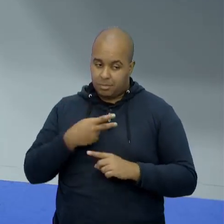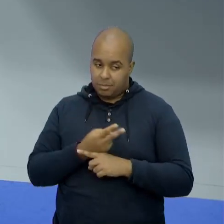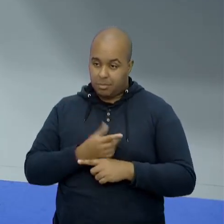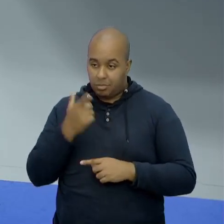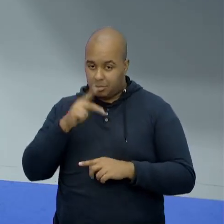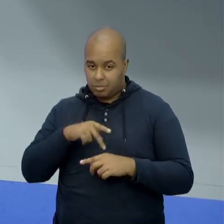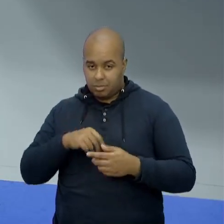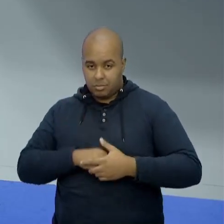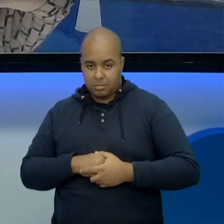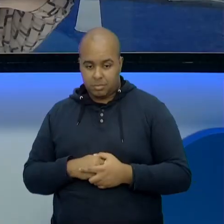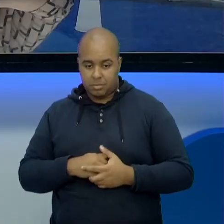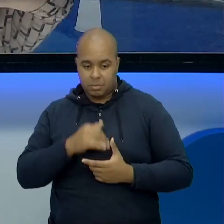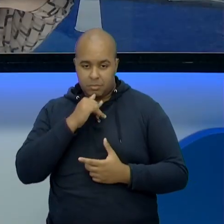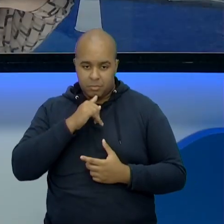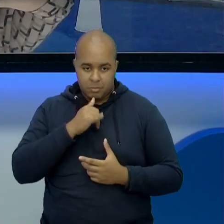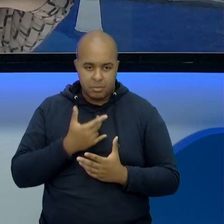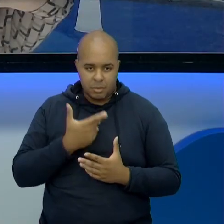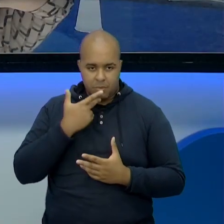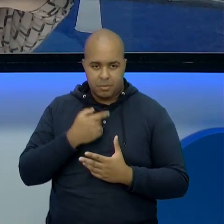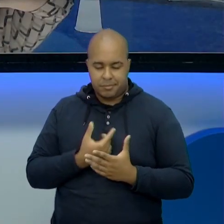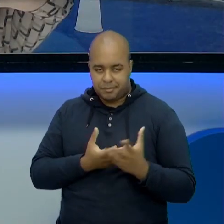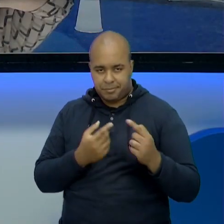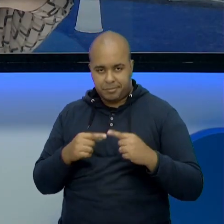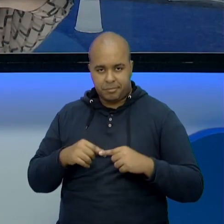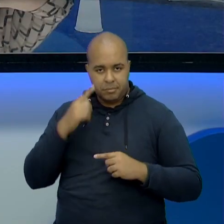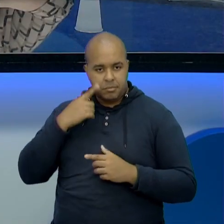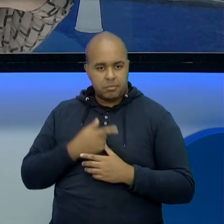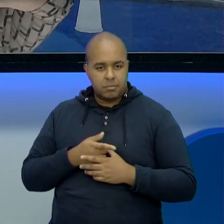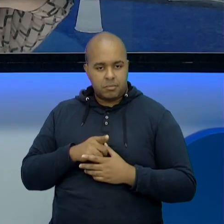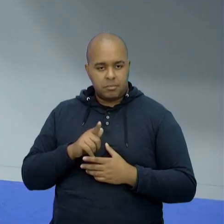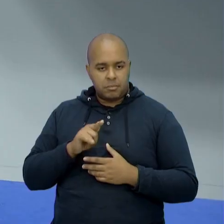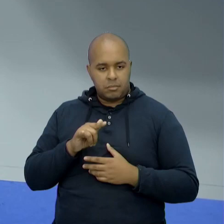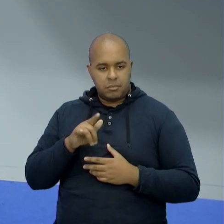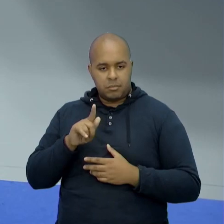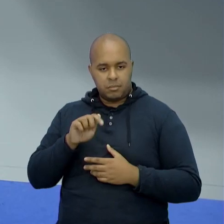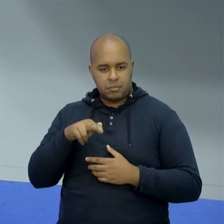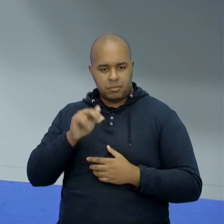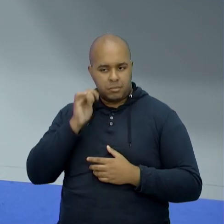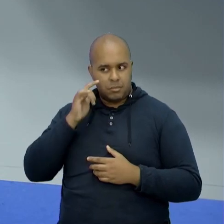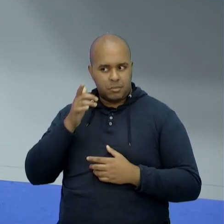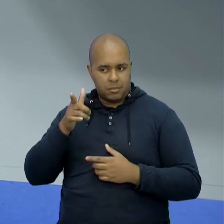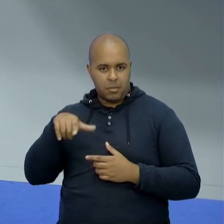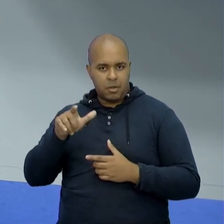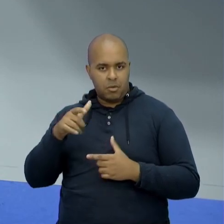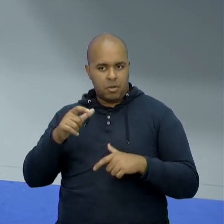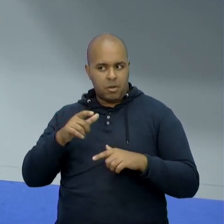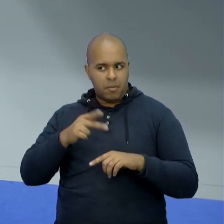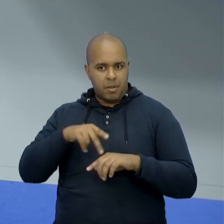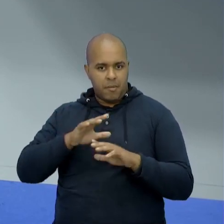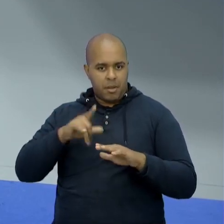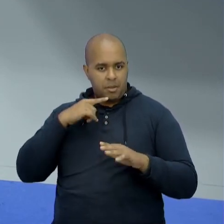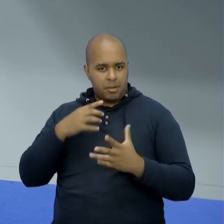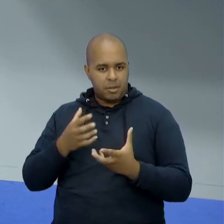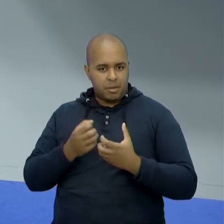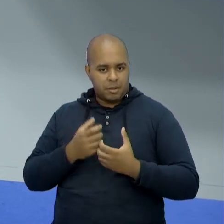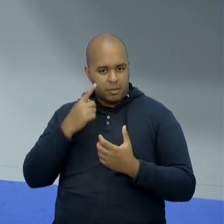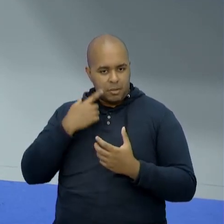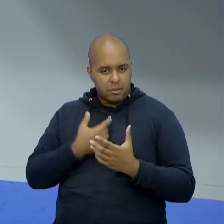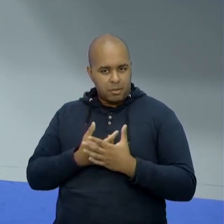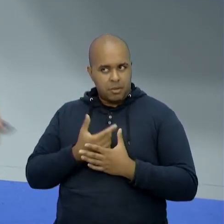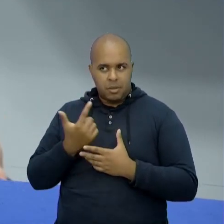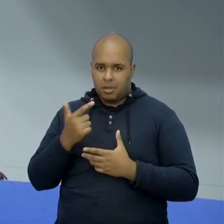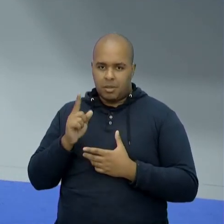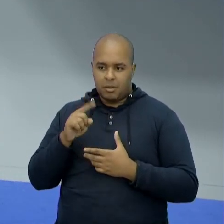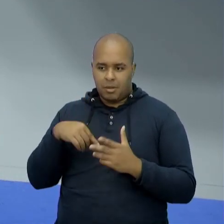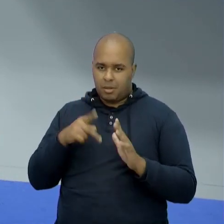outros países. Por exemplo, que eu falo bastante para eles, por exemplo, de Gana. Que Gana é o país que mais recebe lixo eletrônico do mundo, que